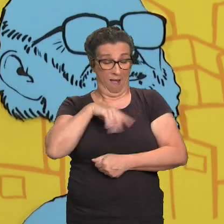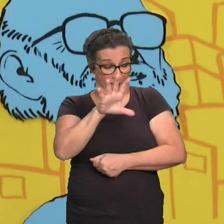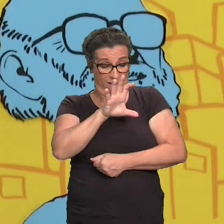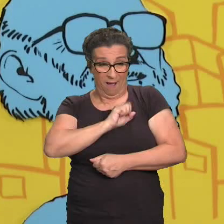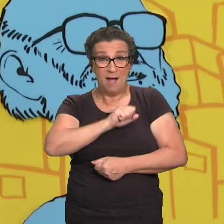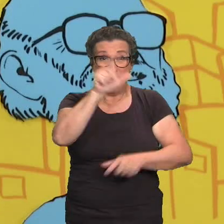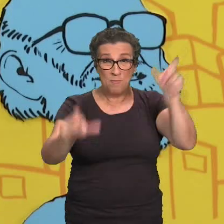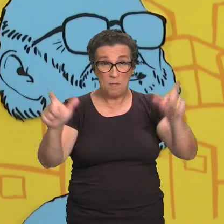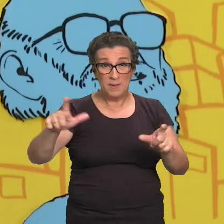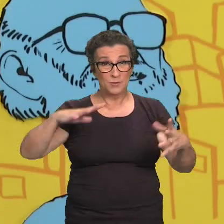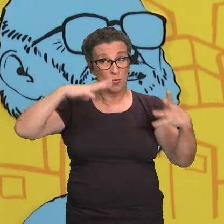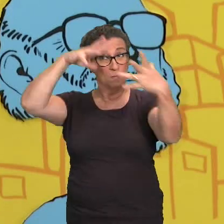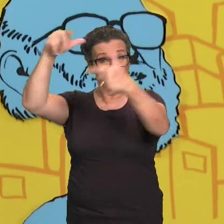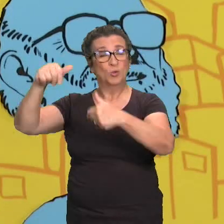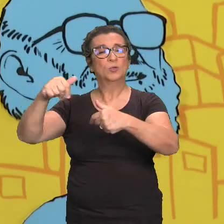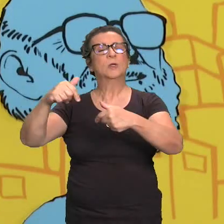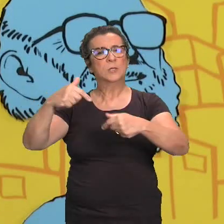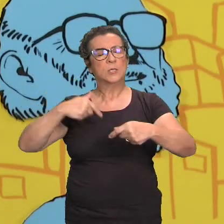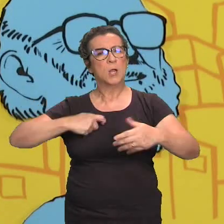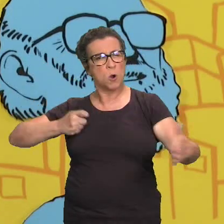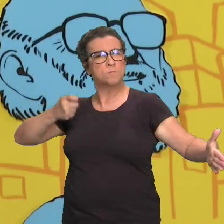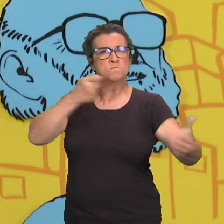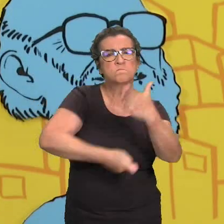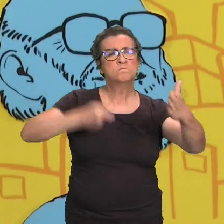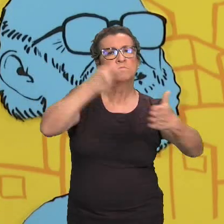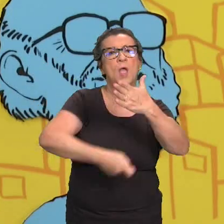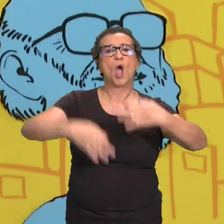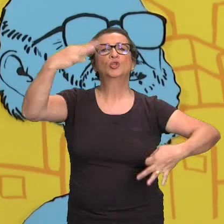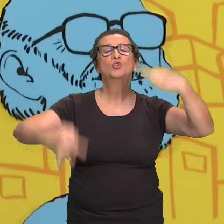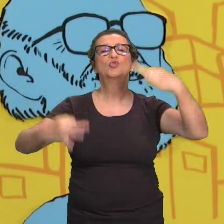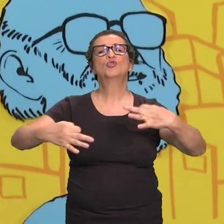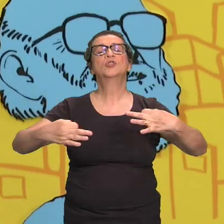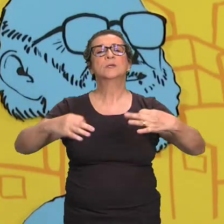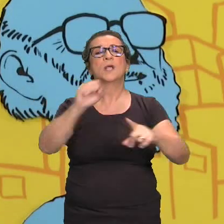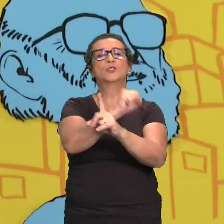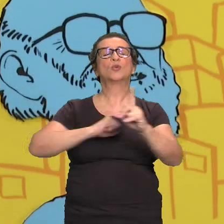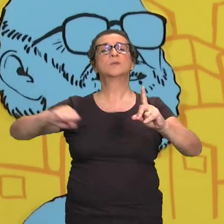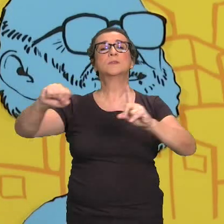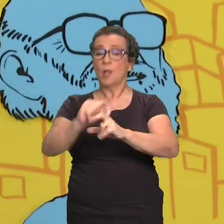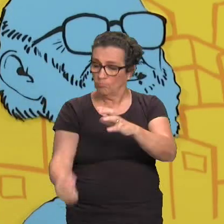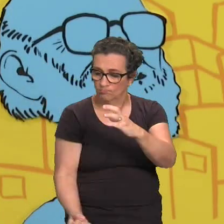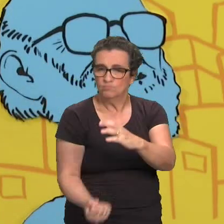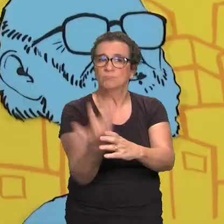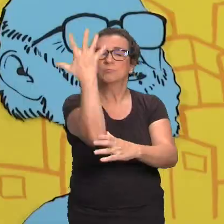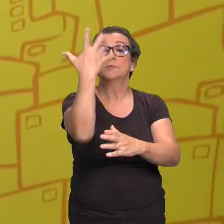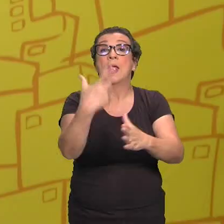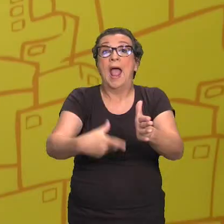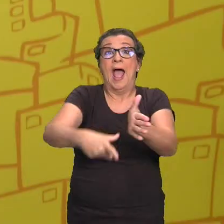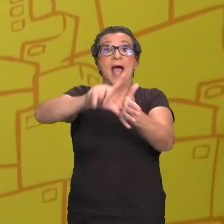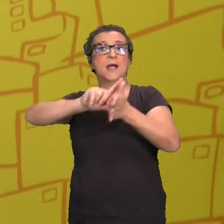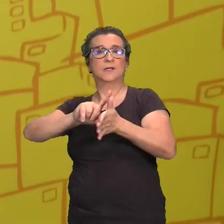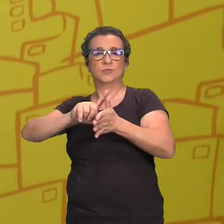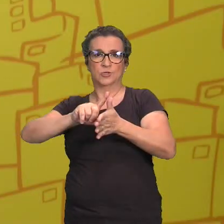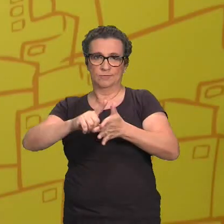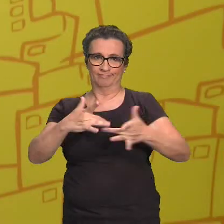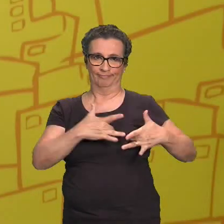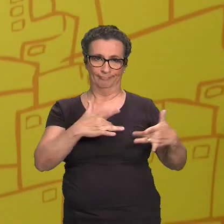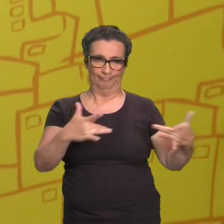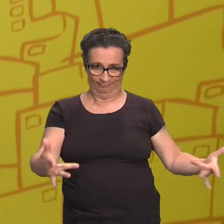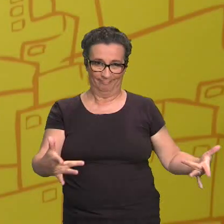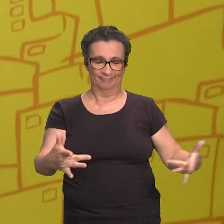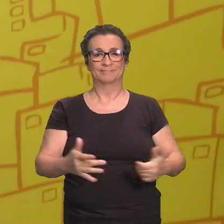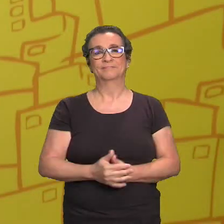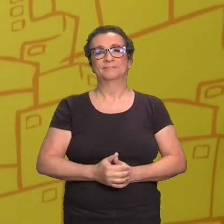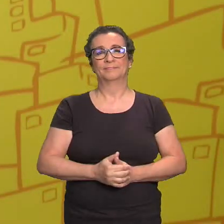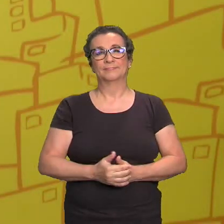pessoas e amo o mundo que eu brigo para que a justiça social se implante antes da caridade. Embalados por